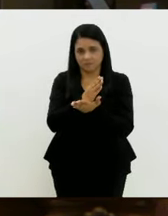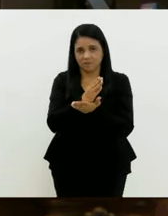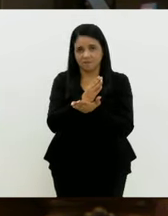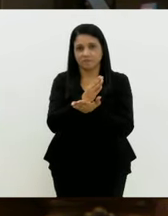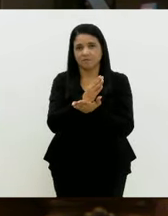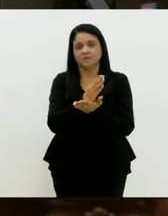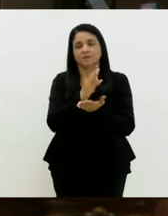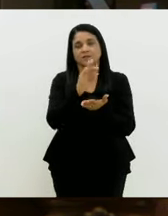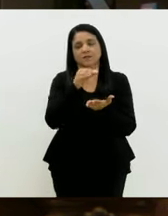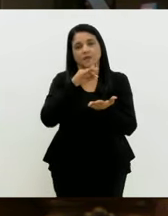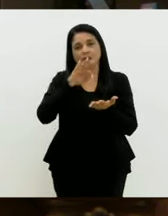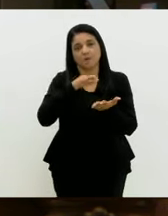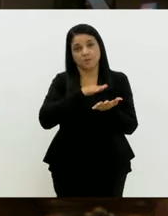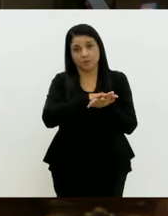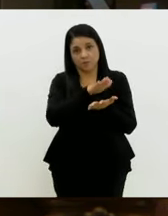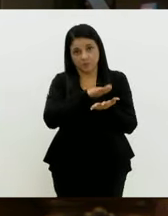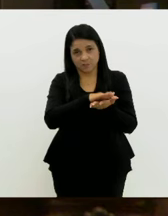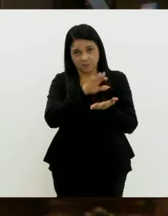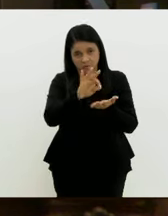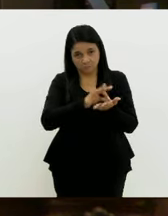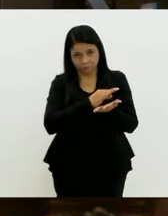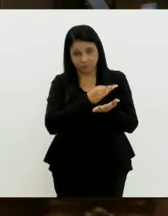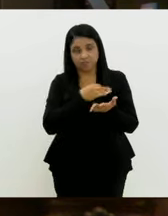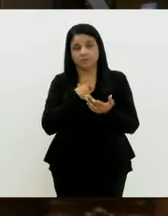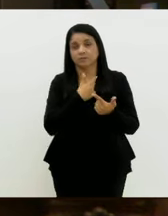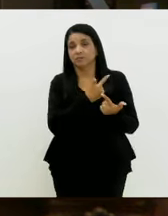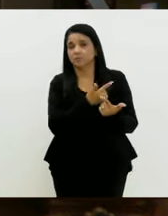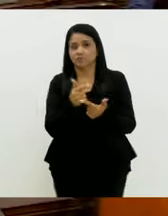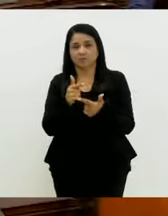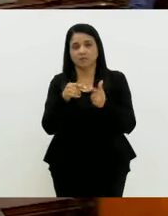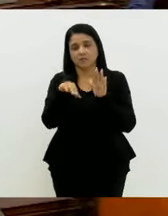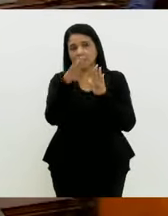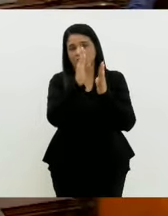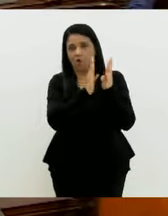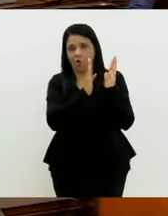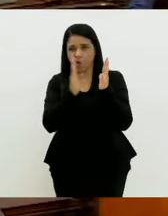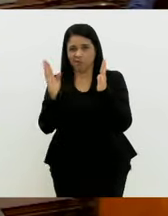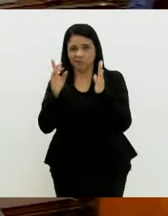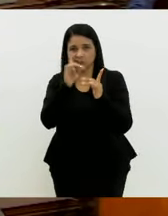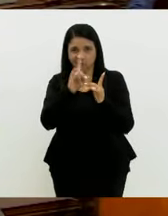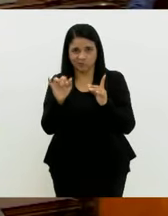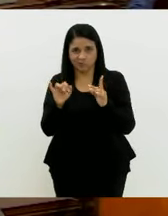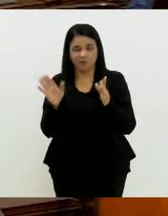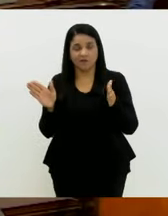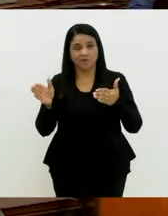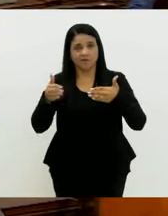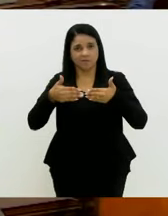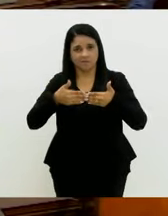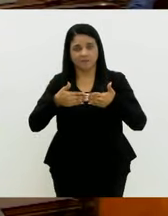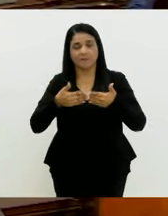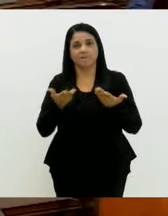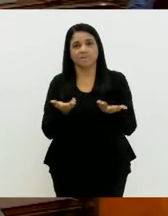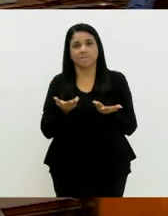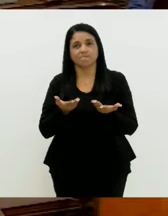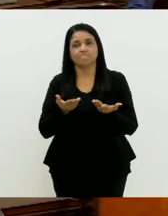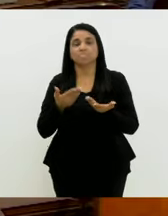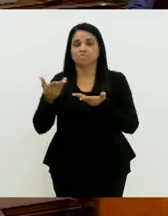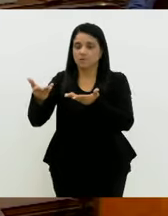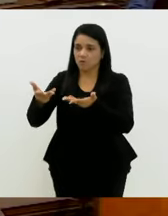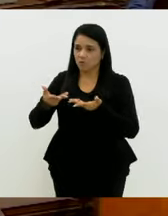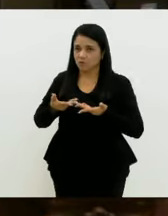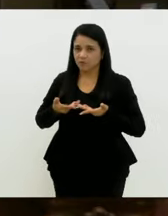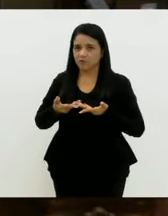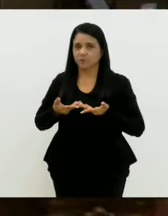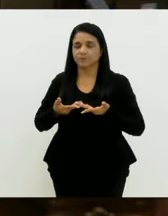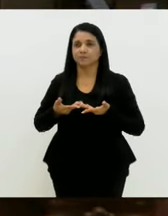vai a publicação. Nada mais havendo a tratar na ordem do dia, passa-se ao expediente final. A presidência convida